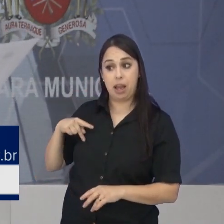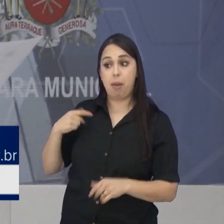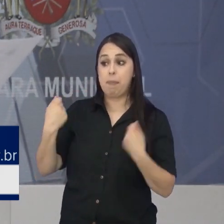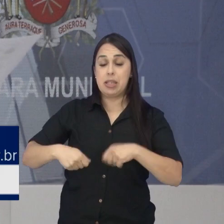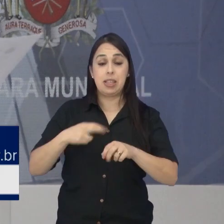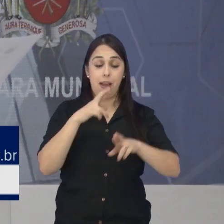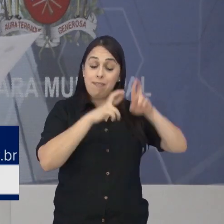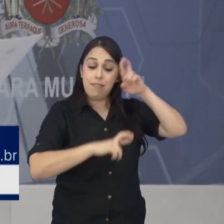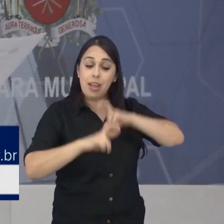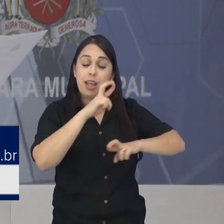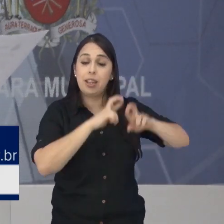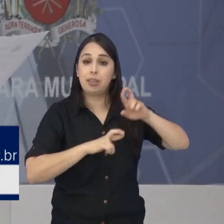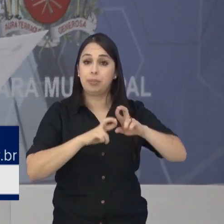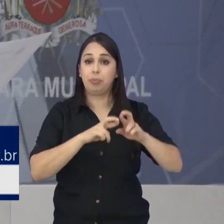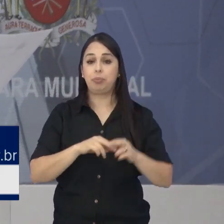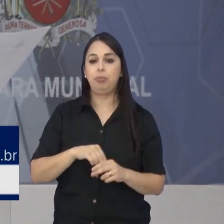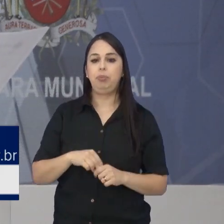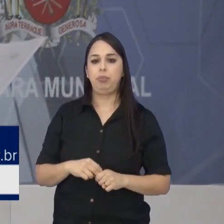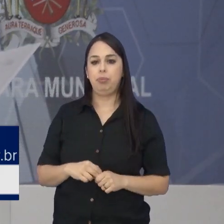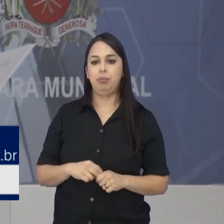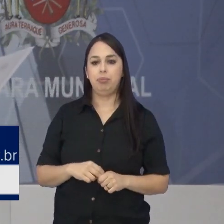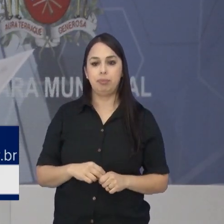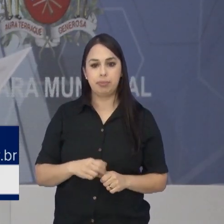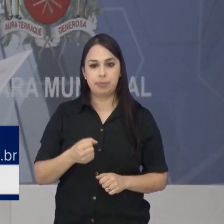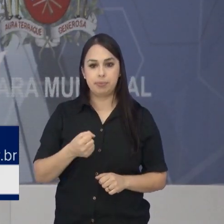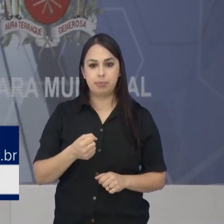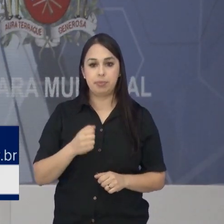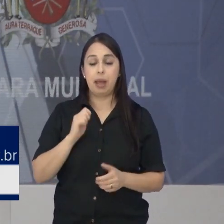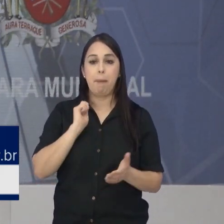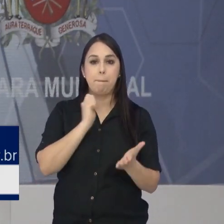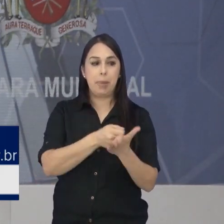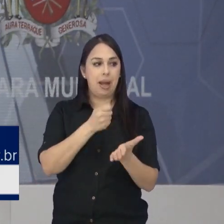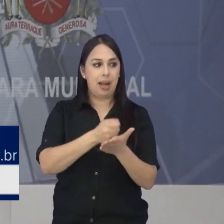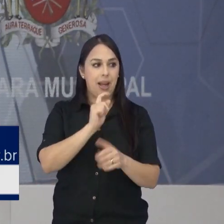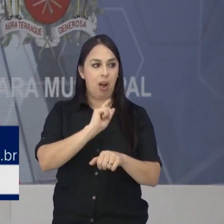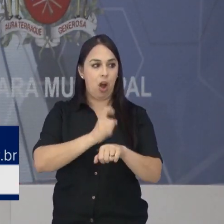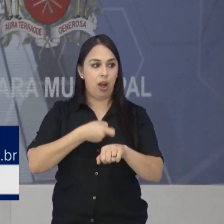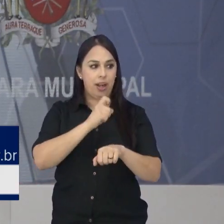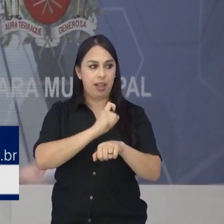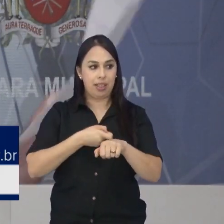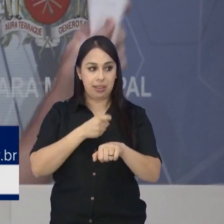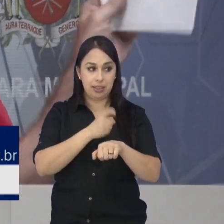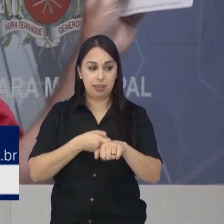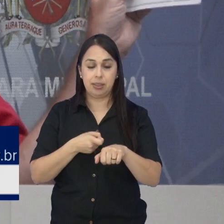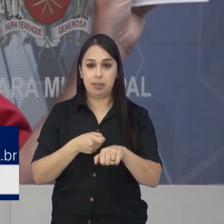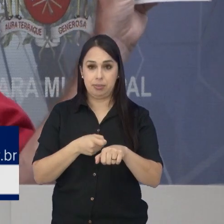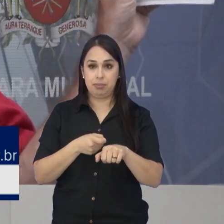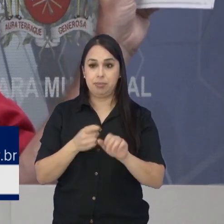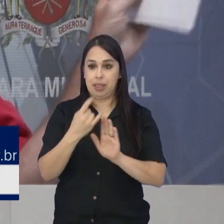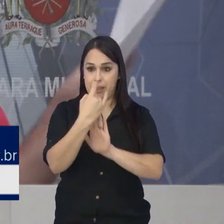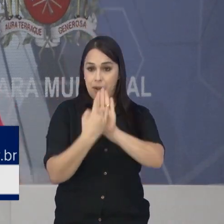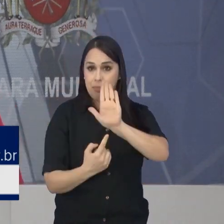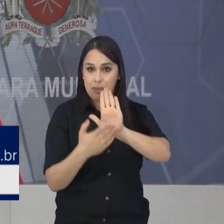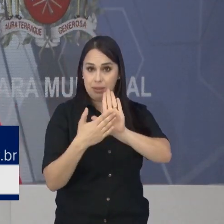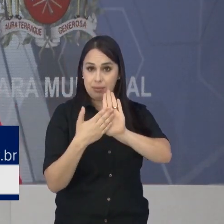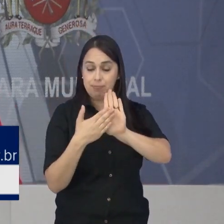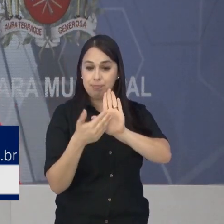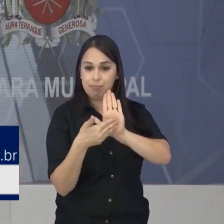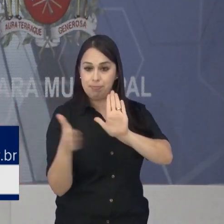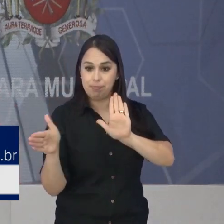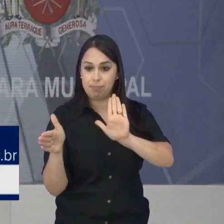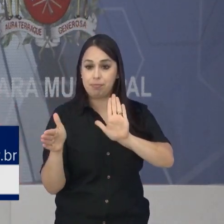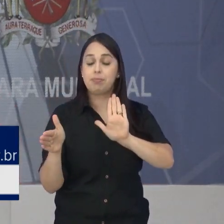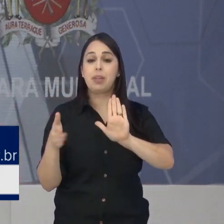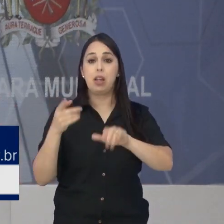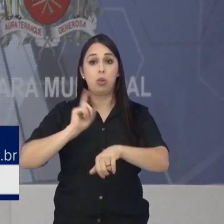caso. 6, item 9.4, pagamento de horas extras, que existe aqui o inquérito civil aberto.